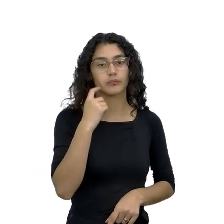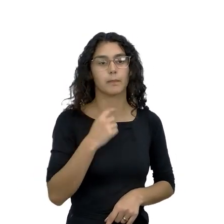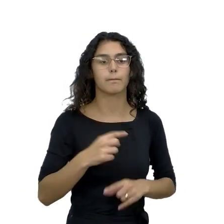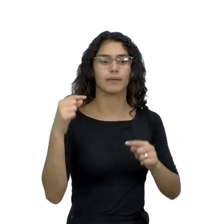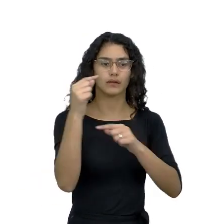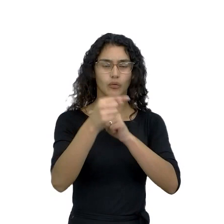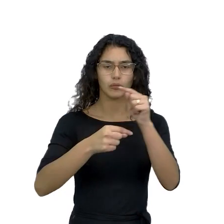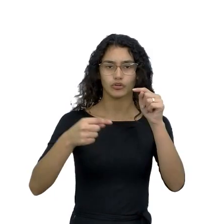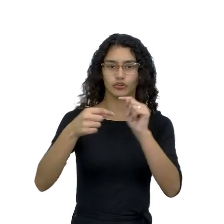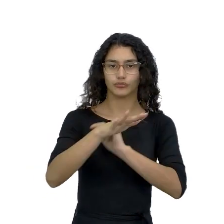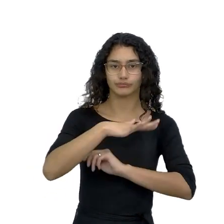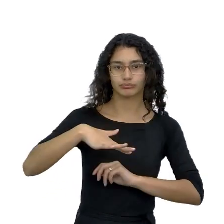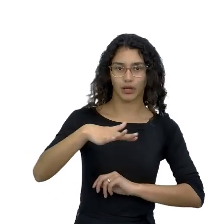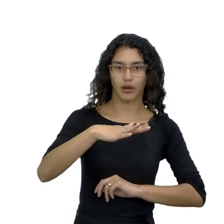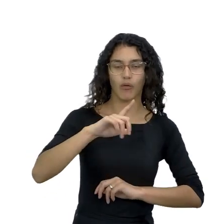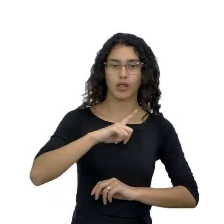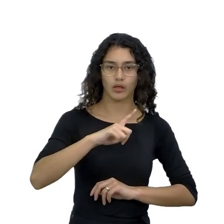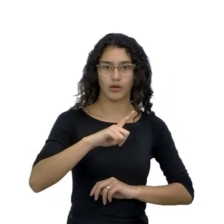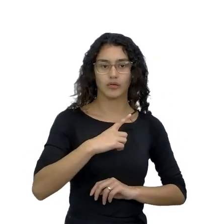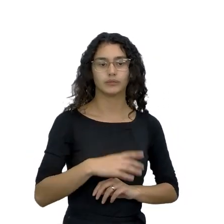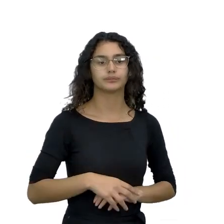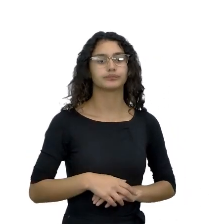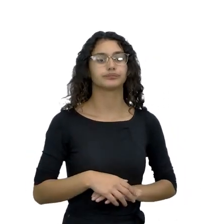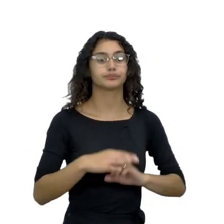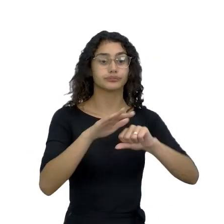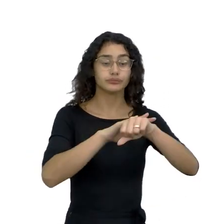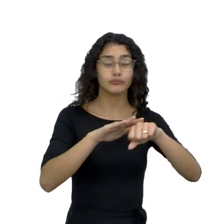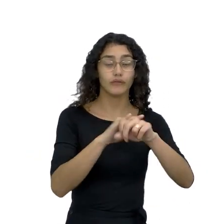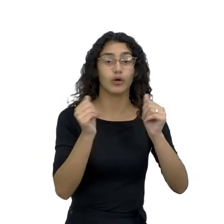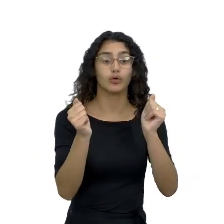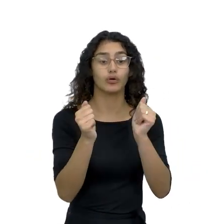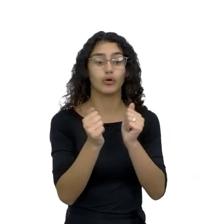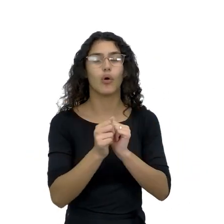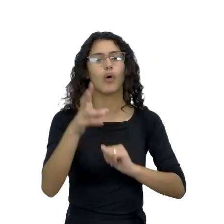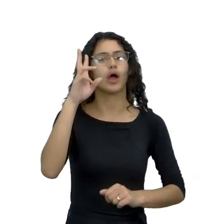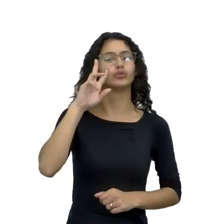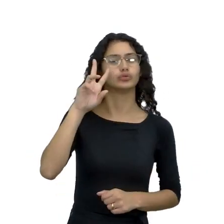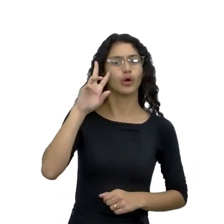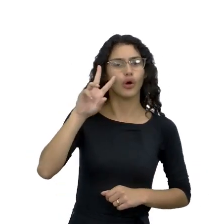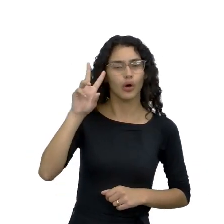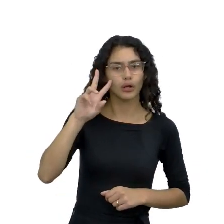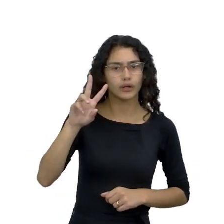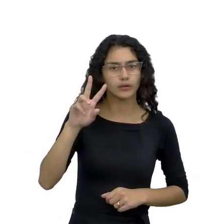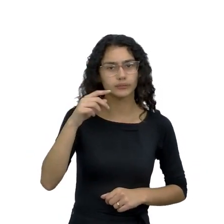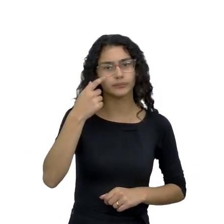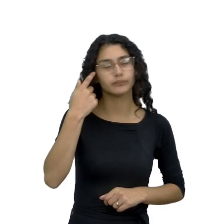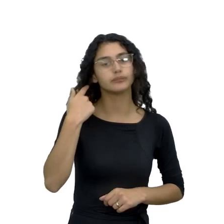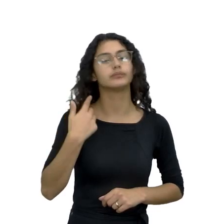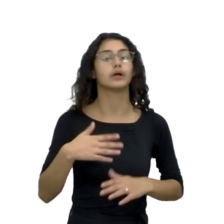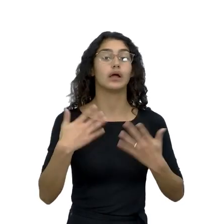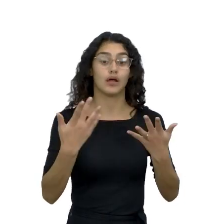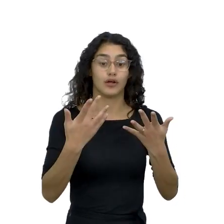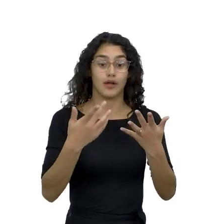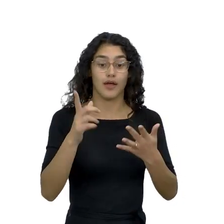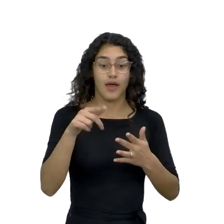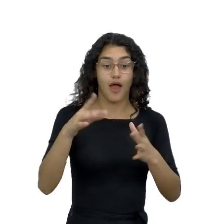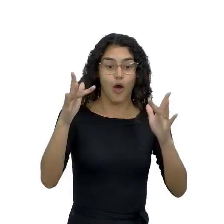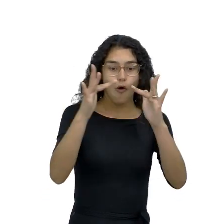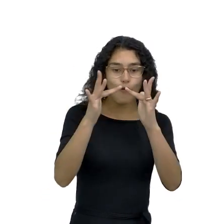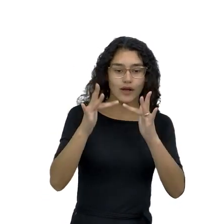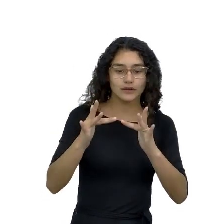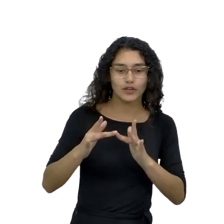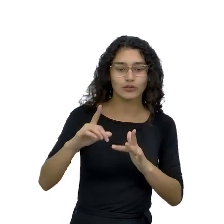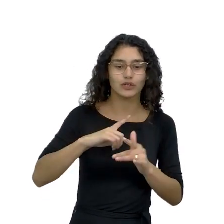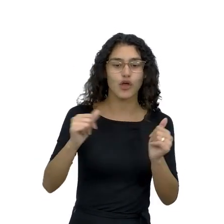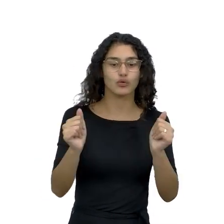esse objetivo geral, dialogando com a história. Afinal, essa conexão